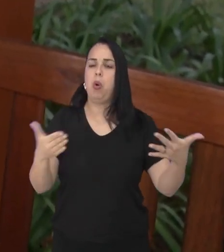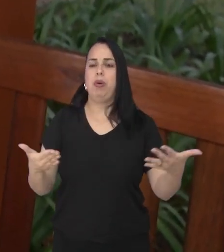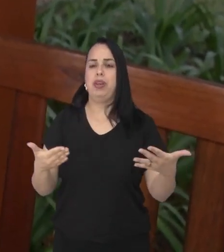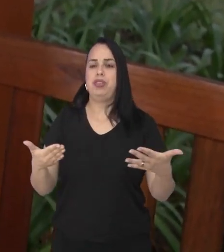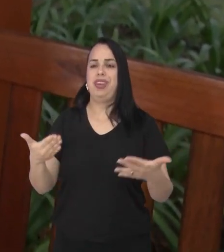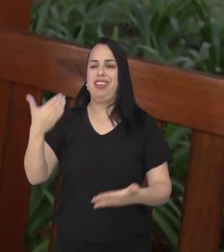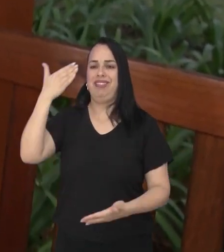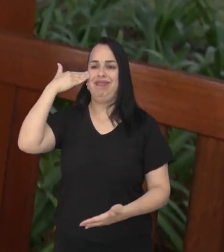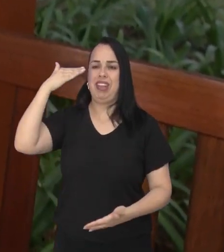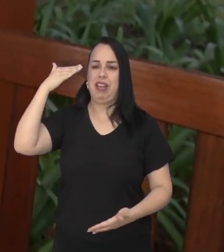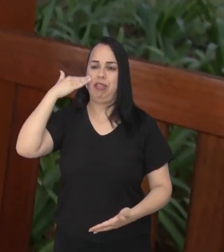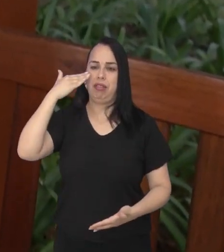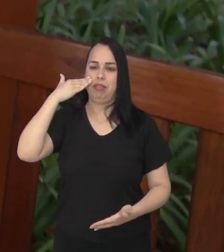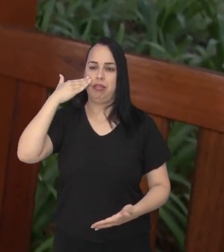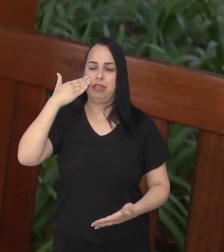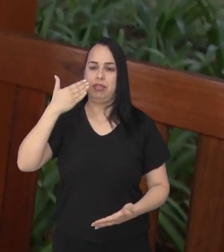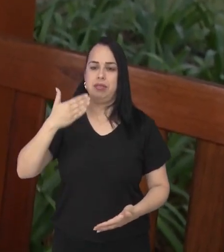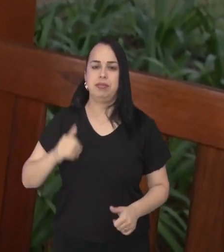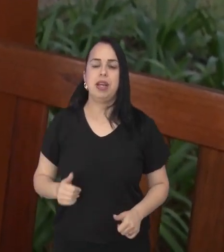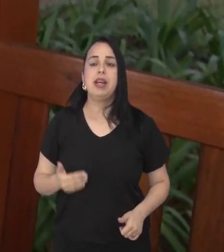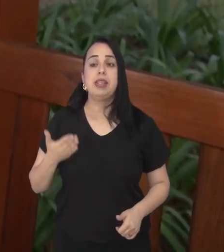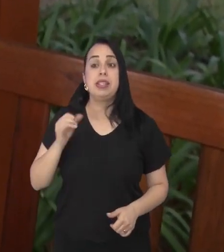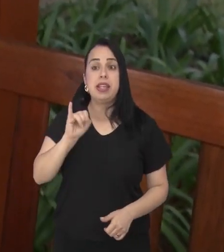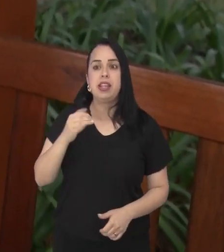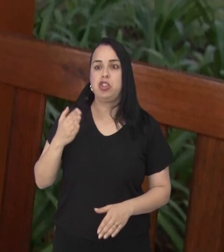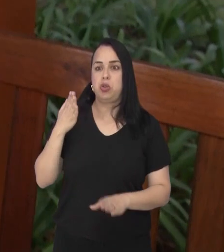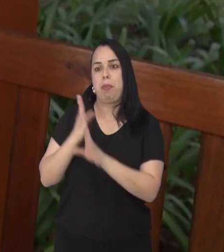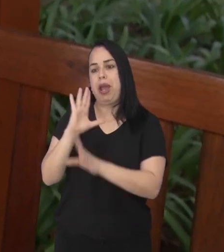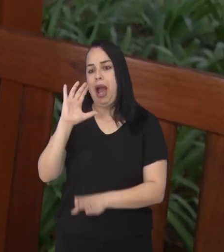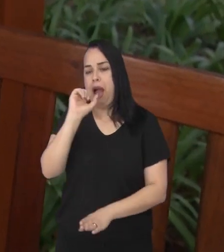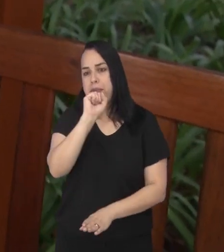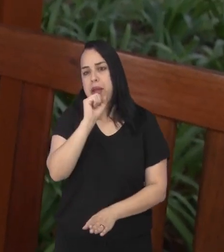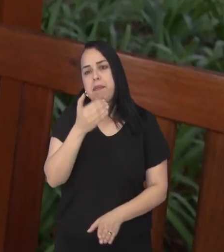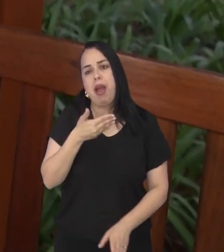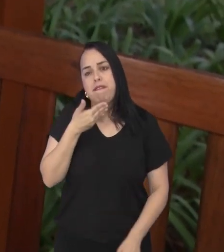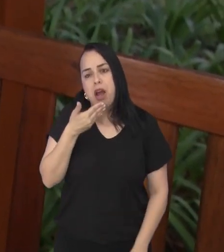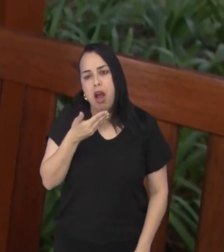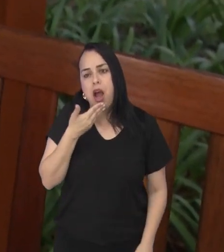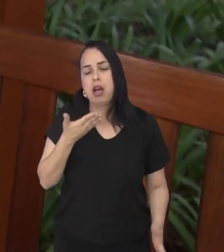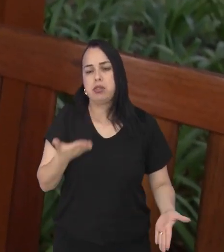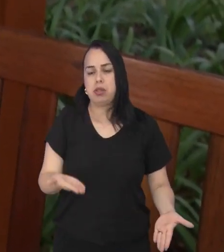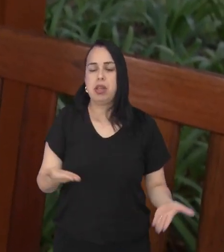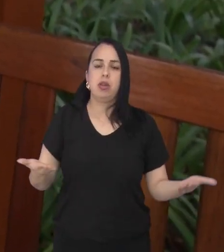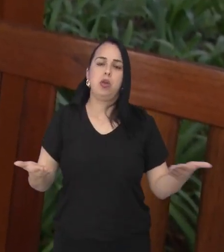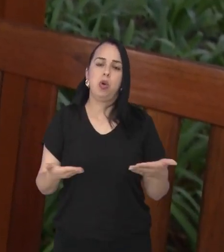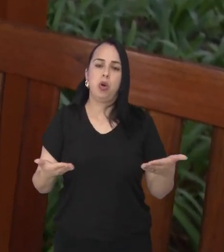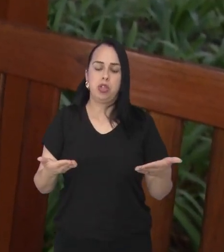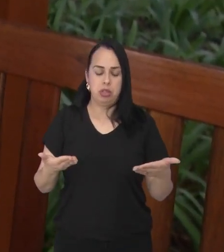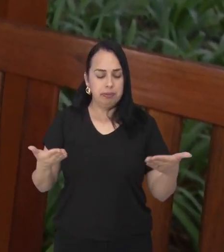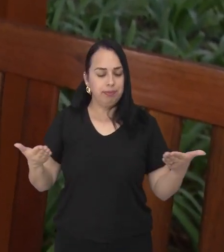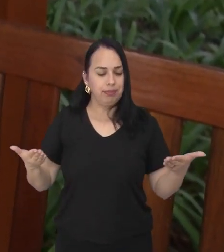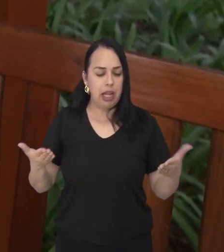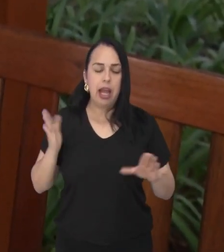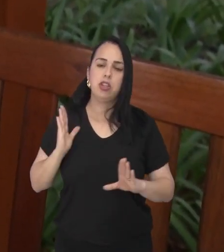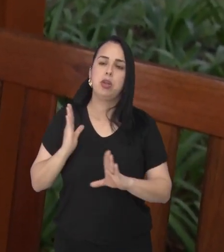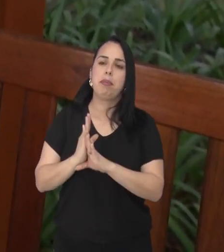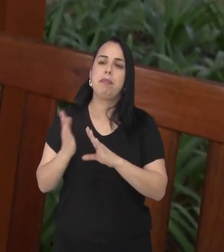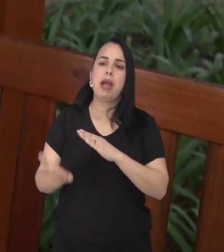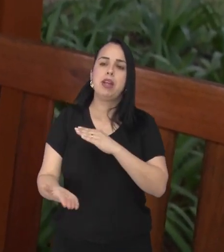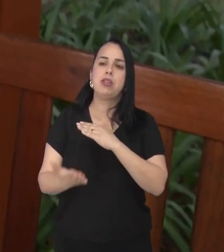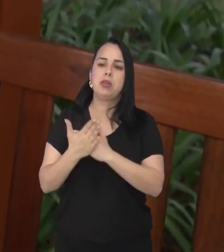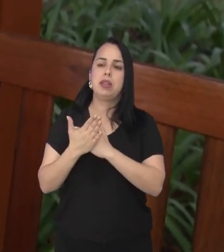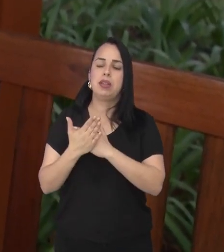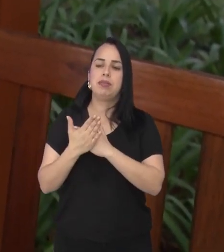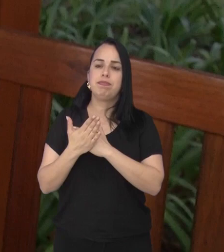E sei que seria muito mais fácil passar por isso. Mas ter um diagnóstico agora me